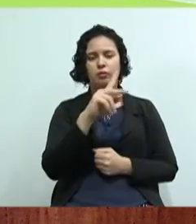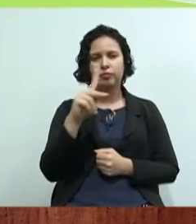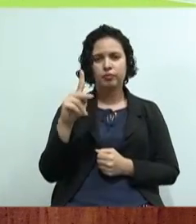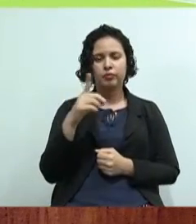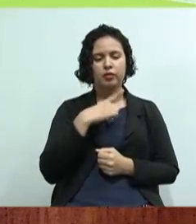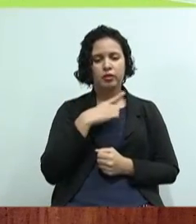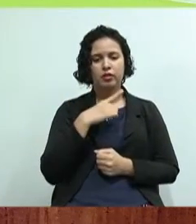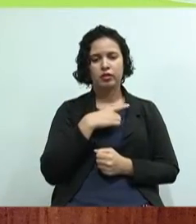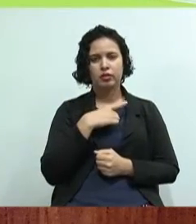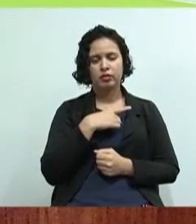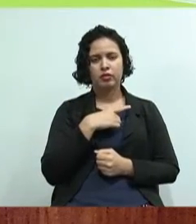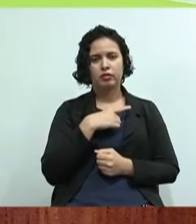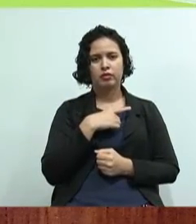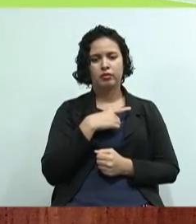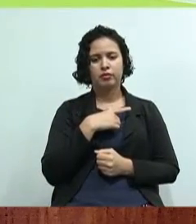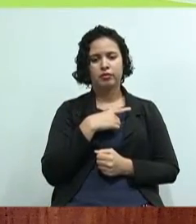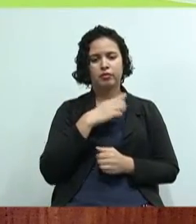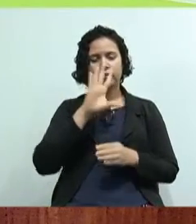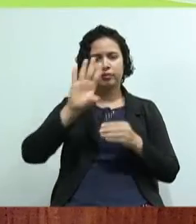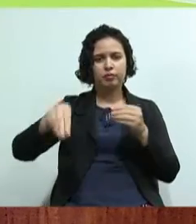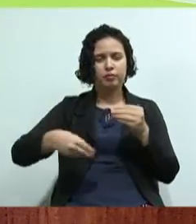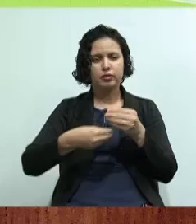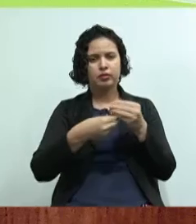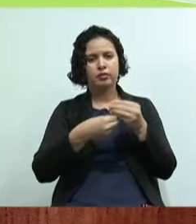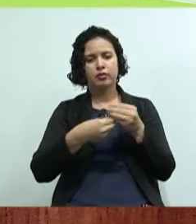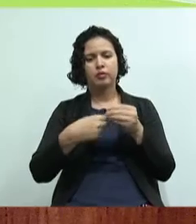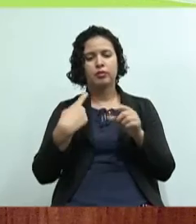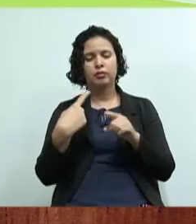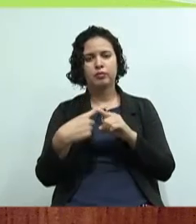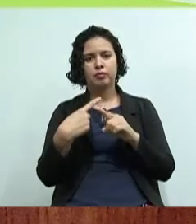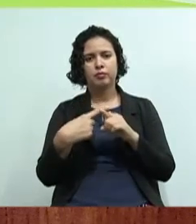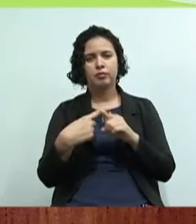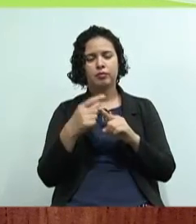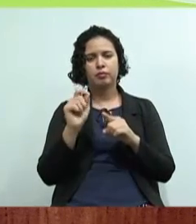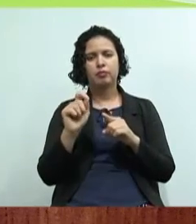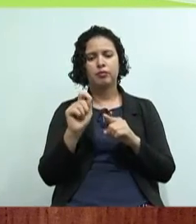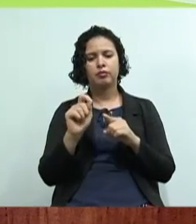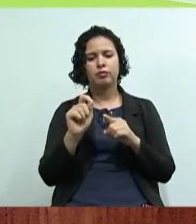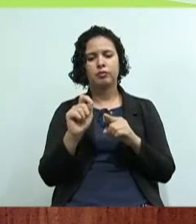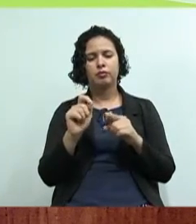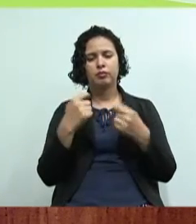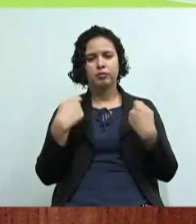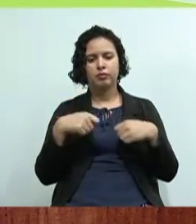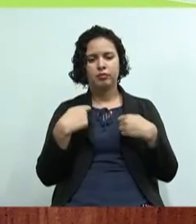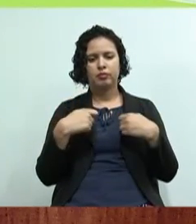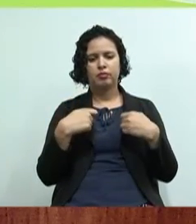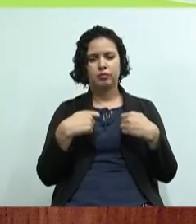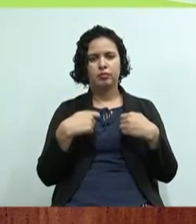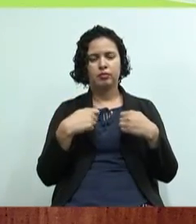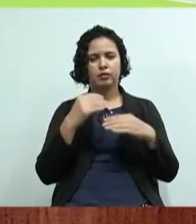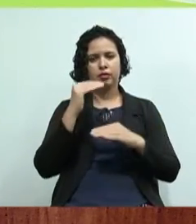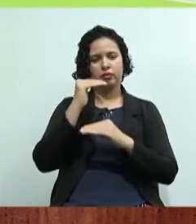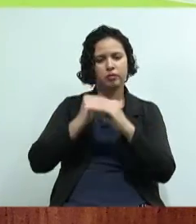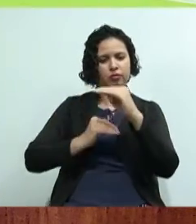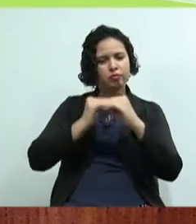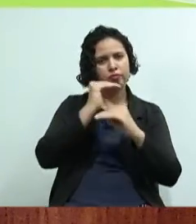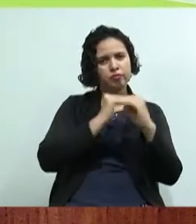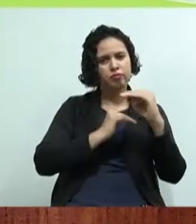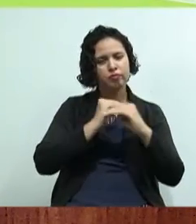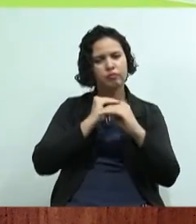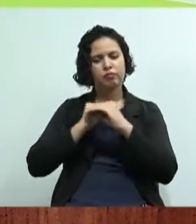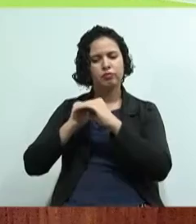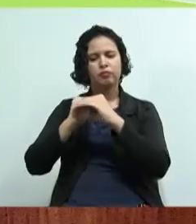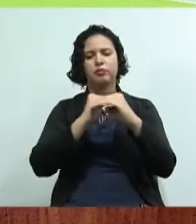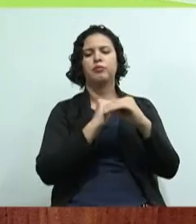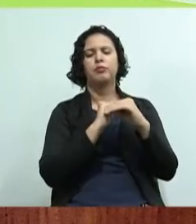um agravante nisso daí, porque por essência o sistema cooperativo, ele já deve ser um pouco mais igualitário, né, do que uma